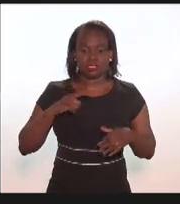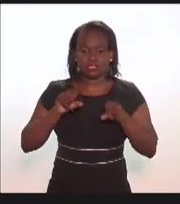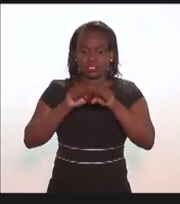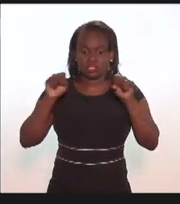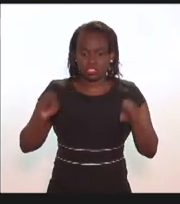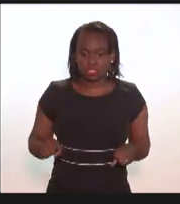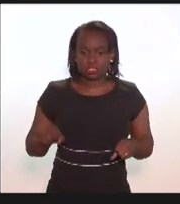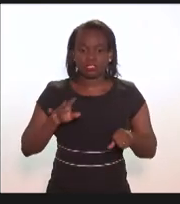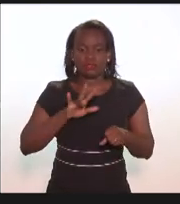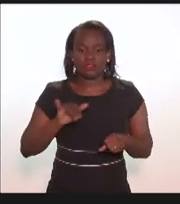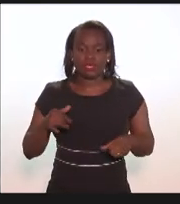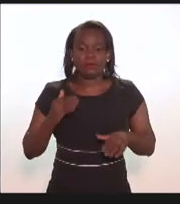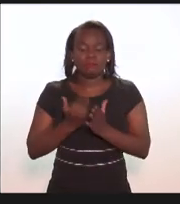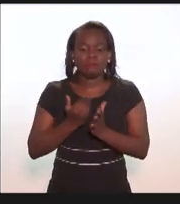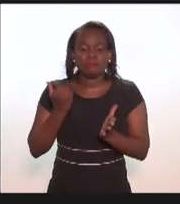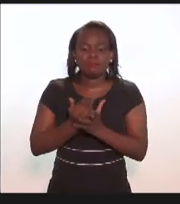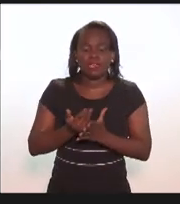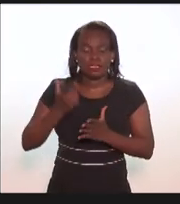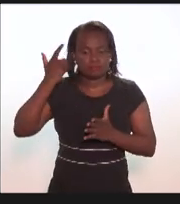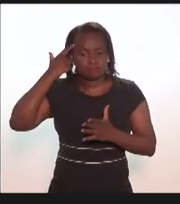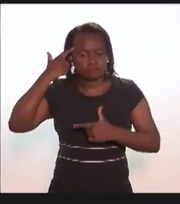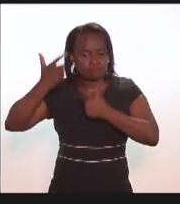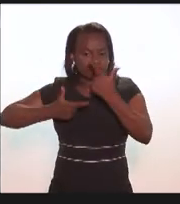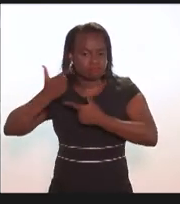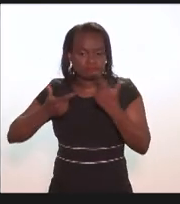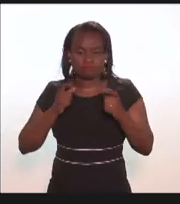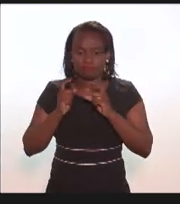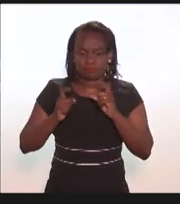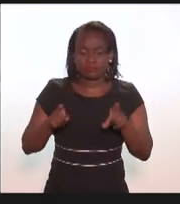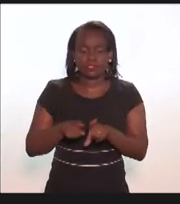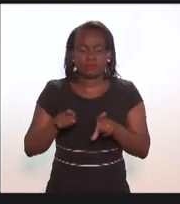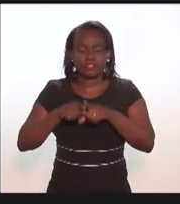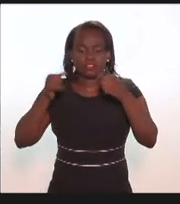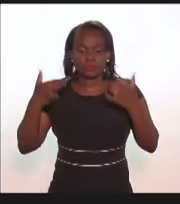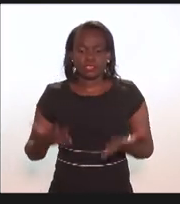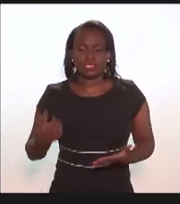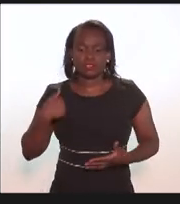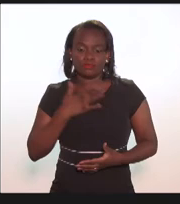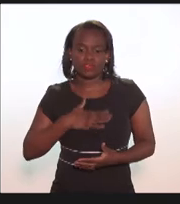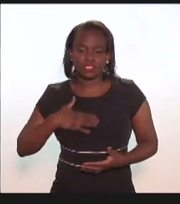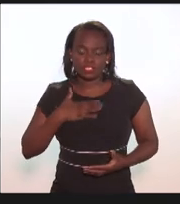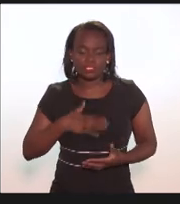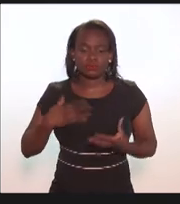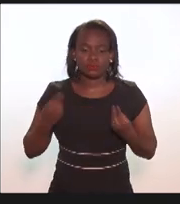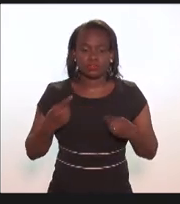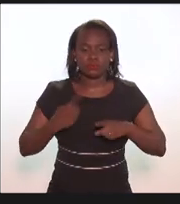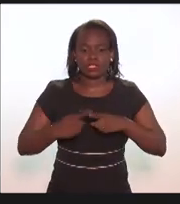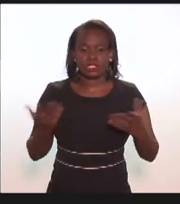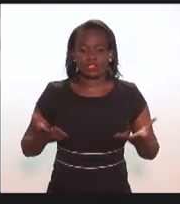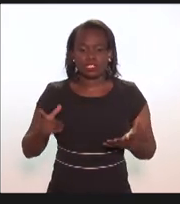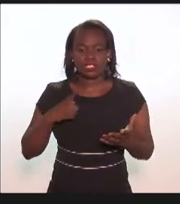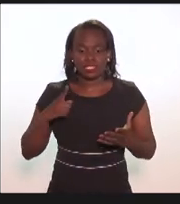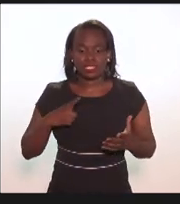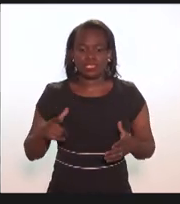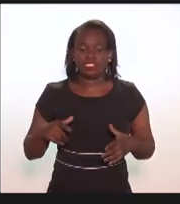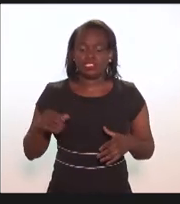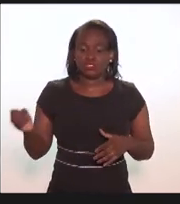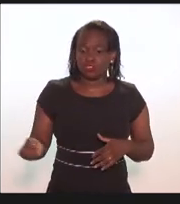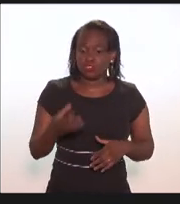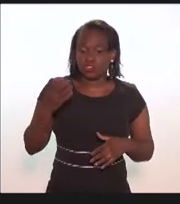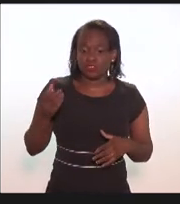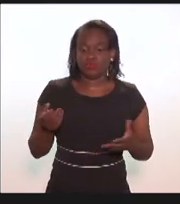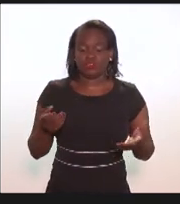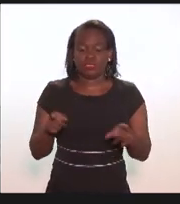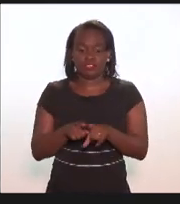que vai dar muito mais racionalidade à discussão. Dizer também que fico muito feliz que agora nós temos a Magna